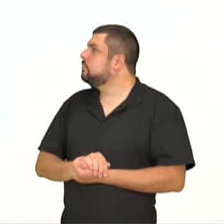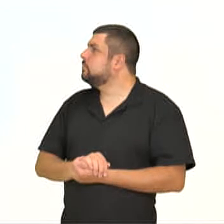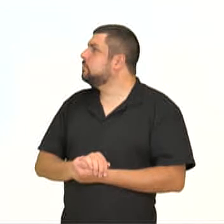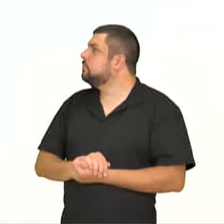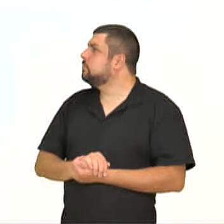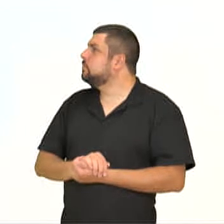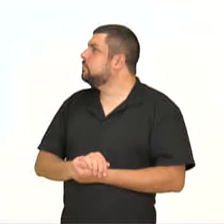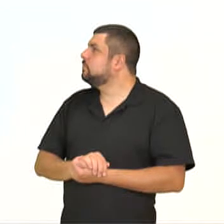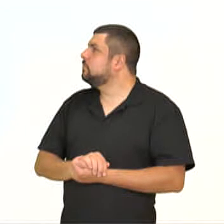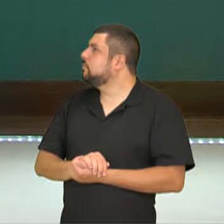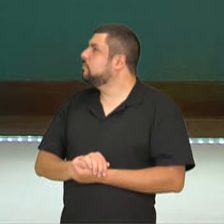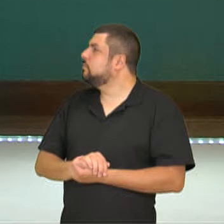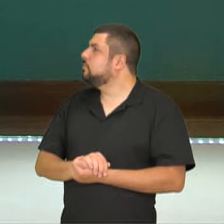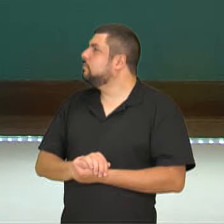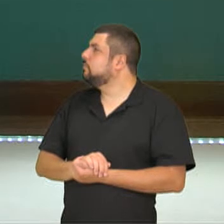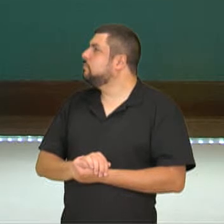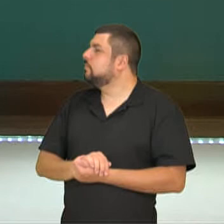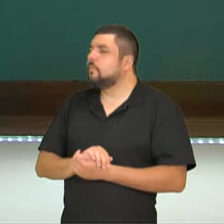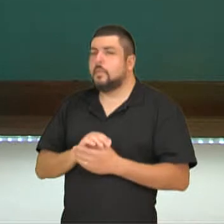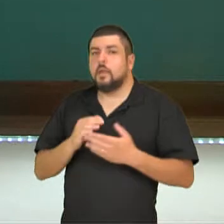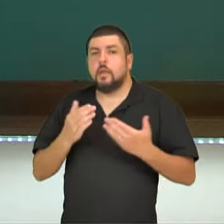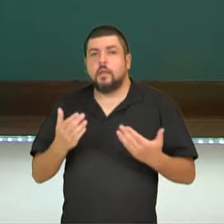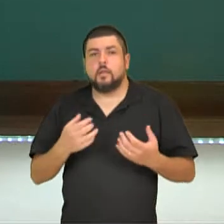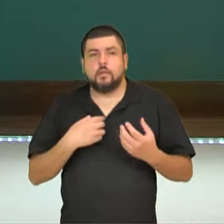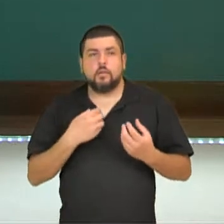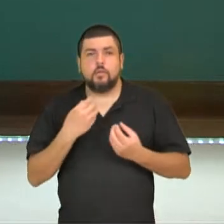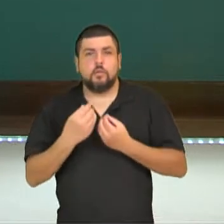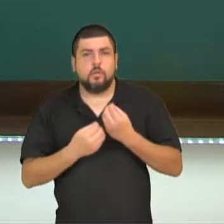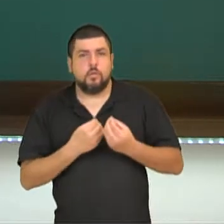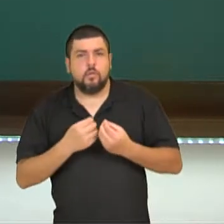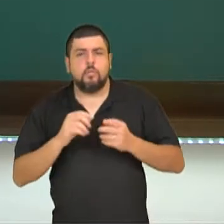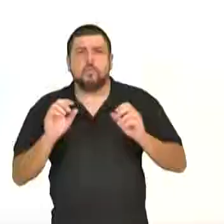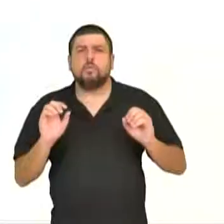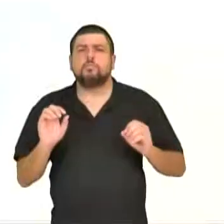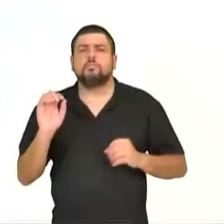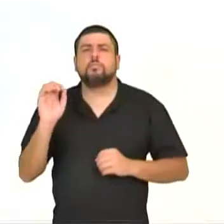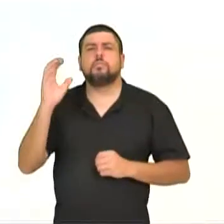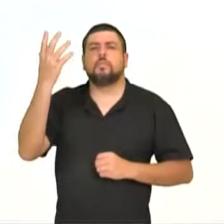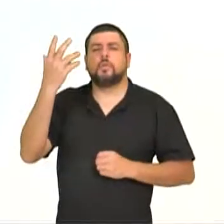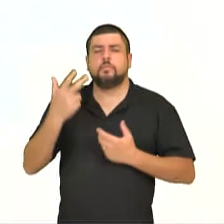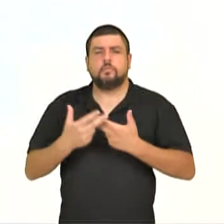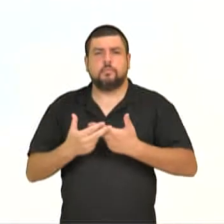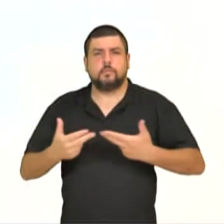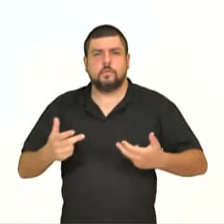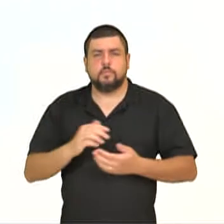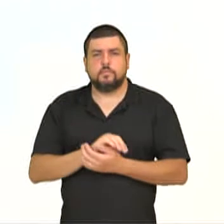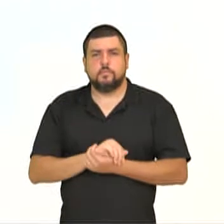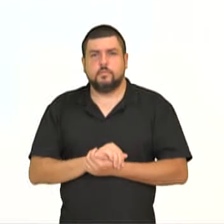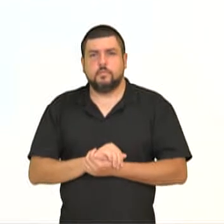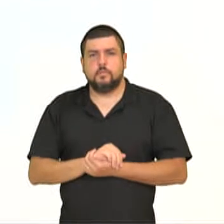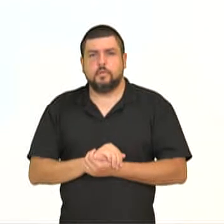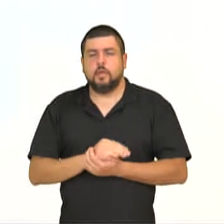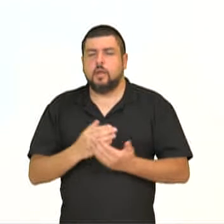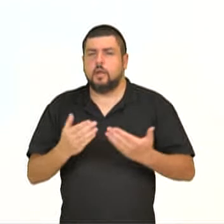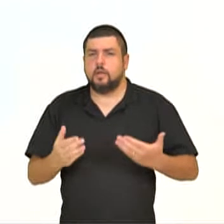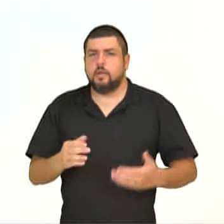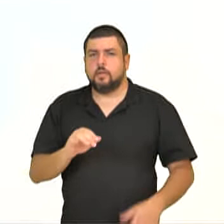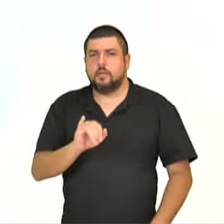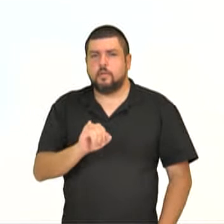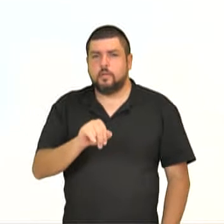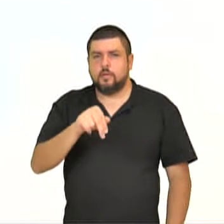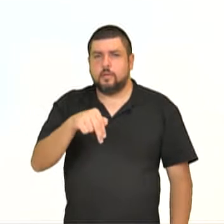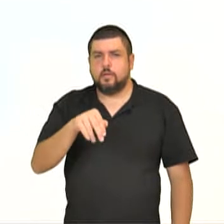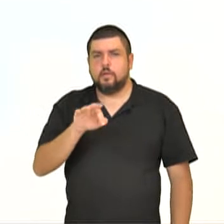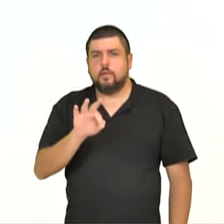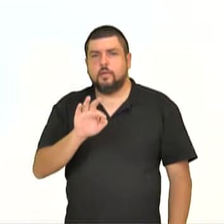para vocês, eu tenho um fato e vou comentar sobre esse fato. Ou seja, intertextualidade é a relação